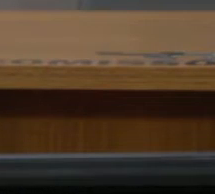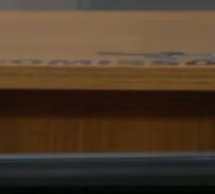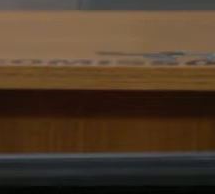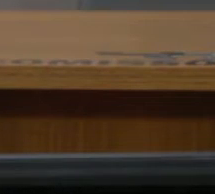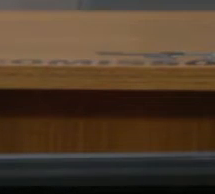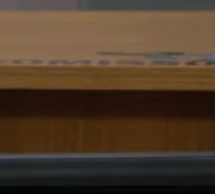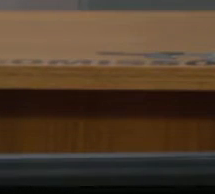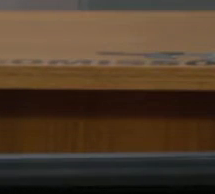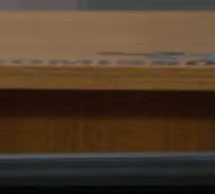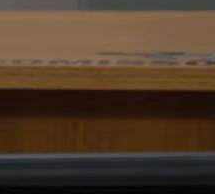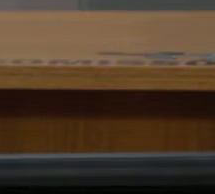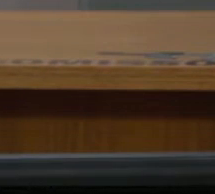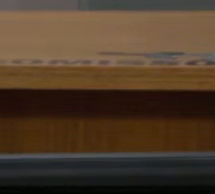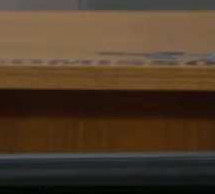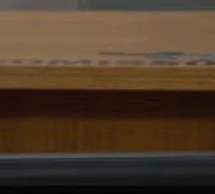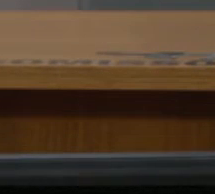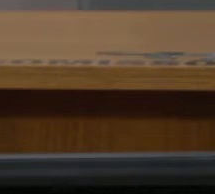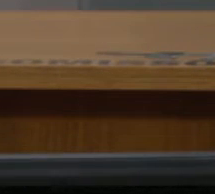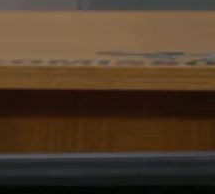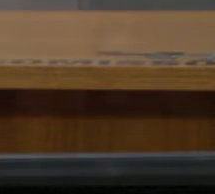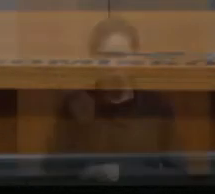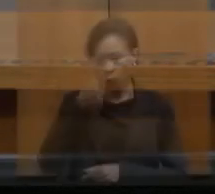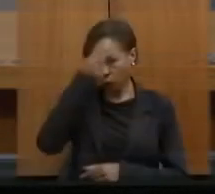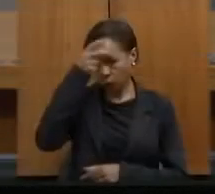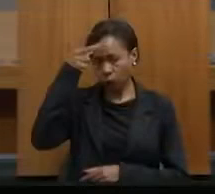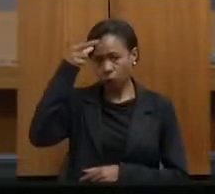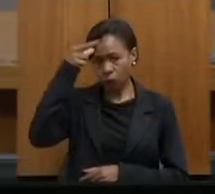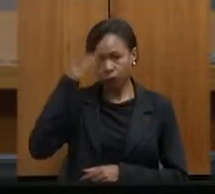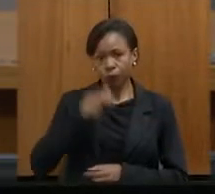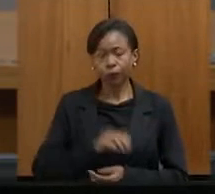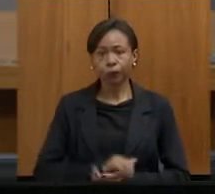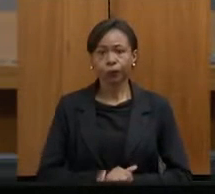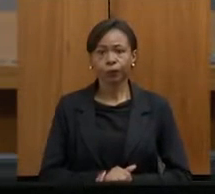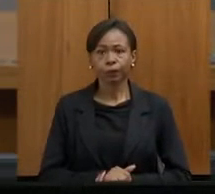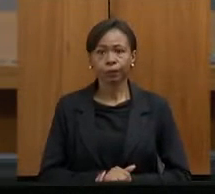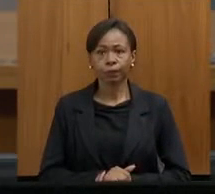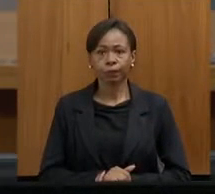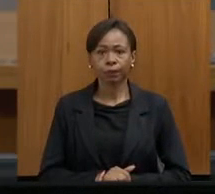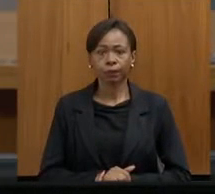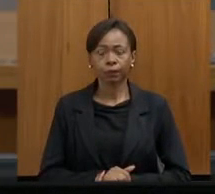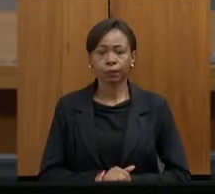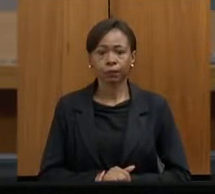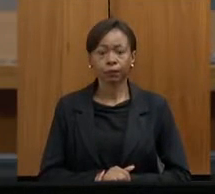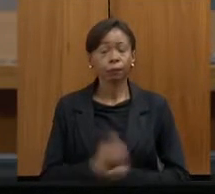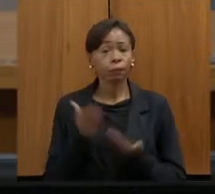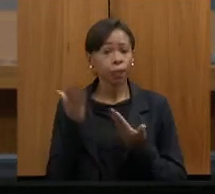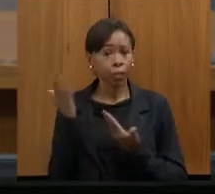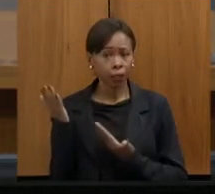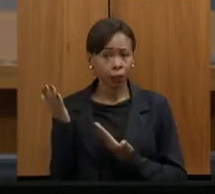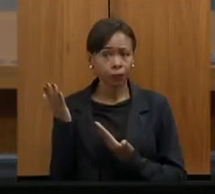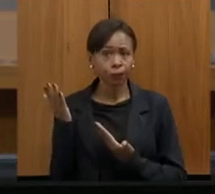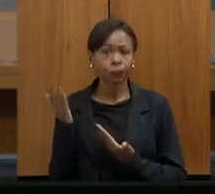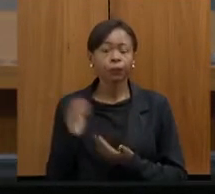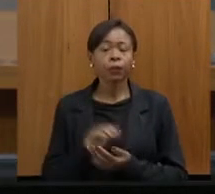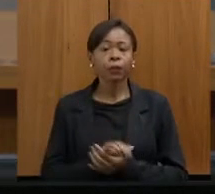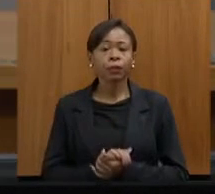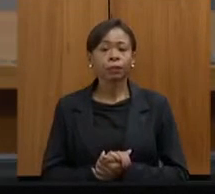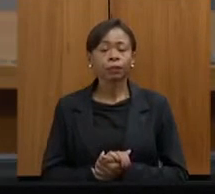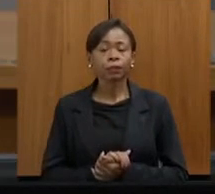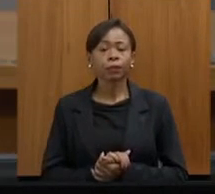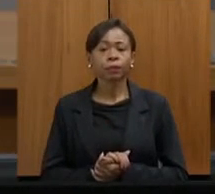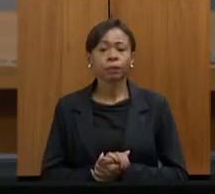acompanhamento de perto junto aos prefeitos e tudo. Por favor, pode avançar. E aqui eu pedi para,